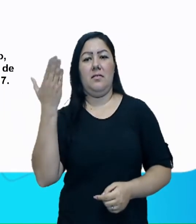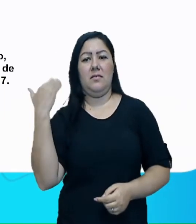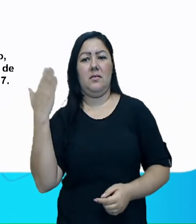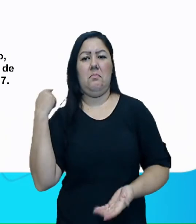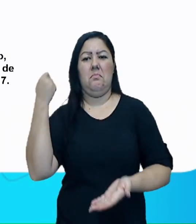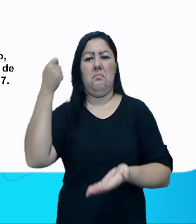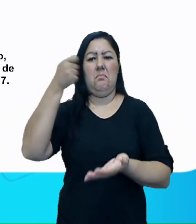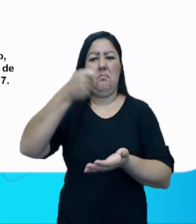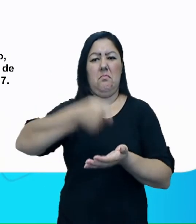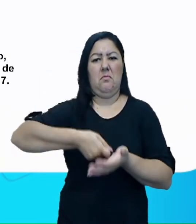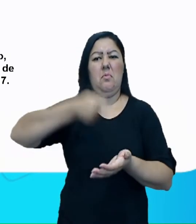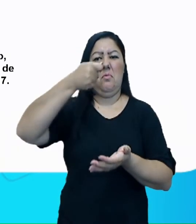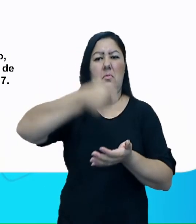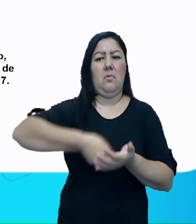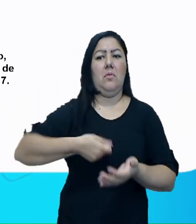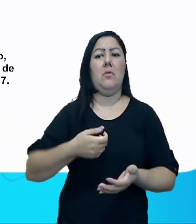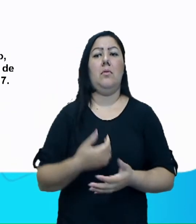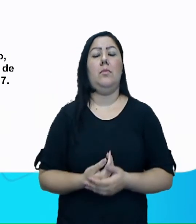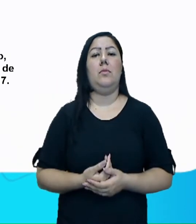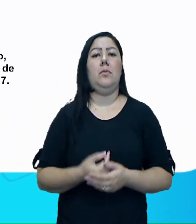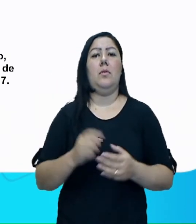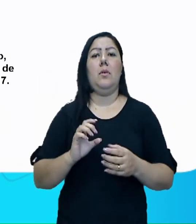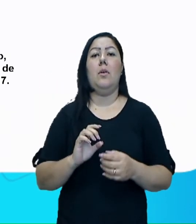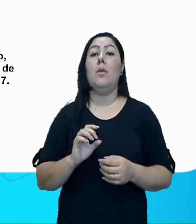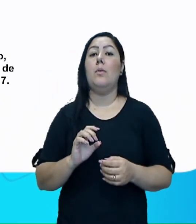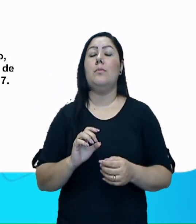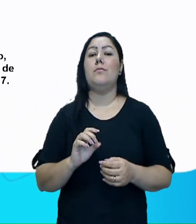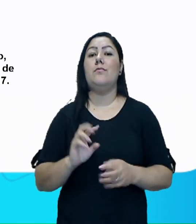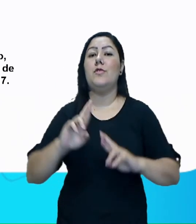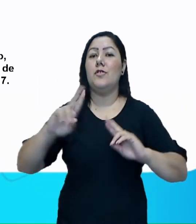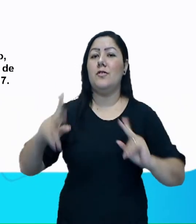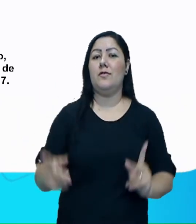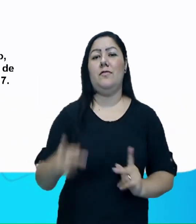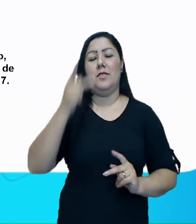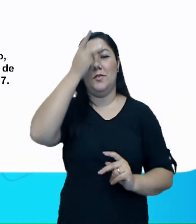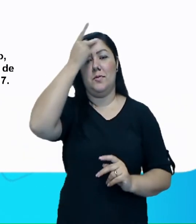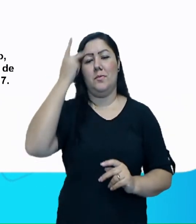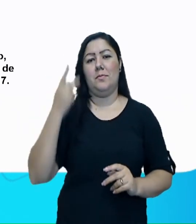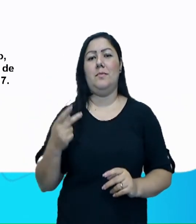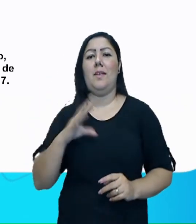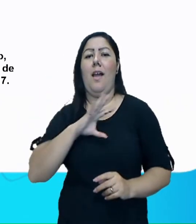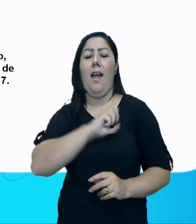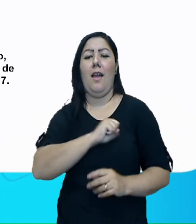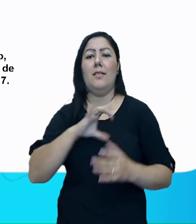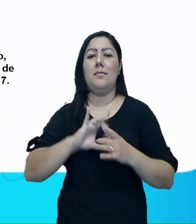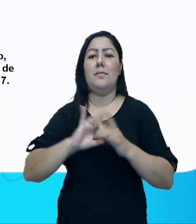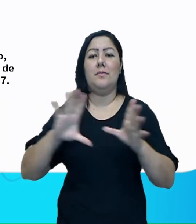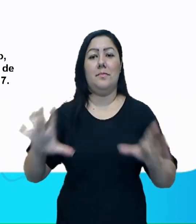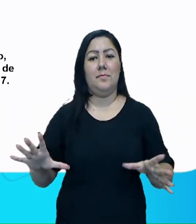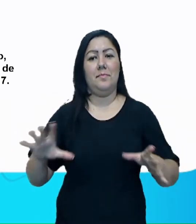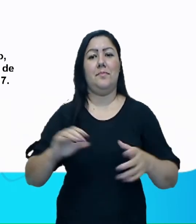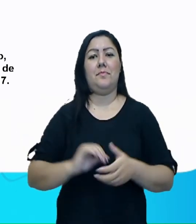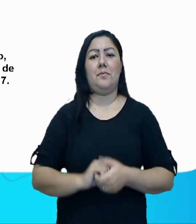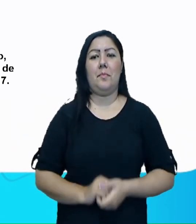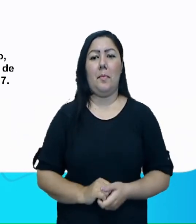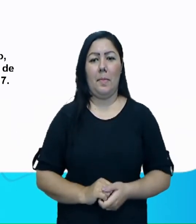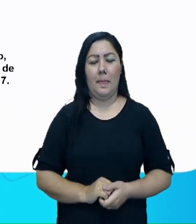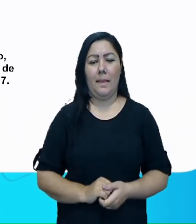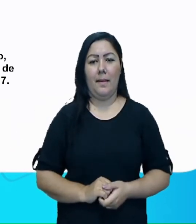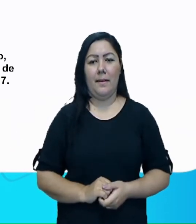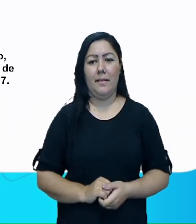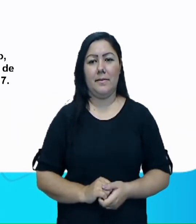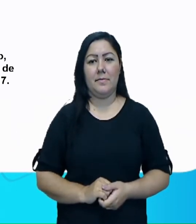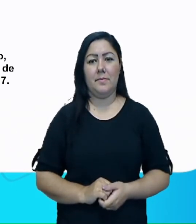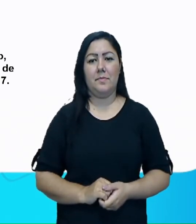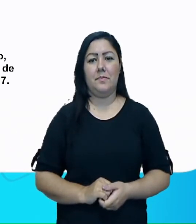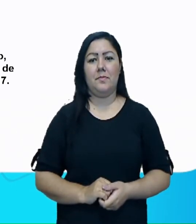da liberdade. Leonardo Monastério é pesquisador do IPEA, que é o Instituto de Pesquisa